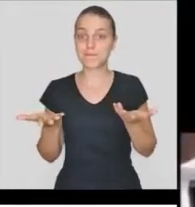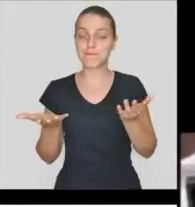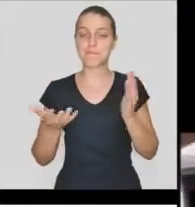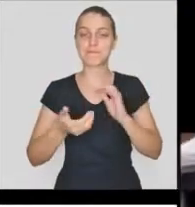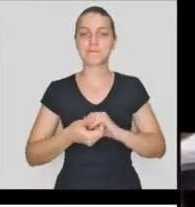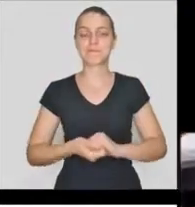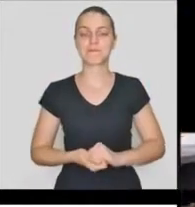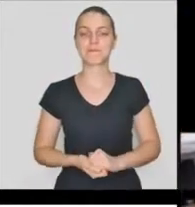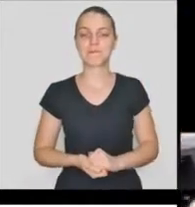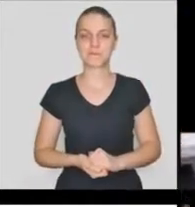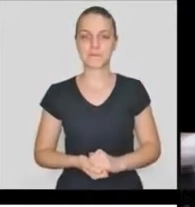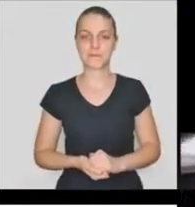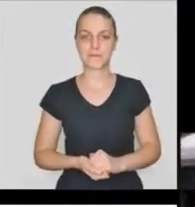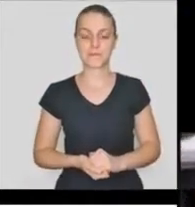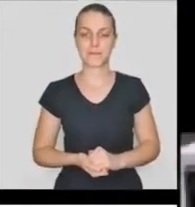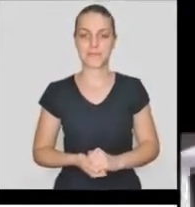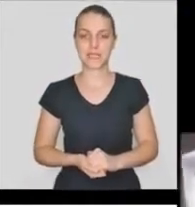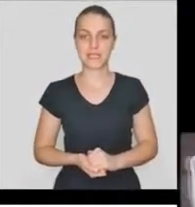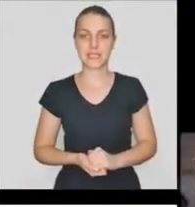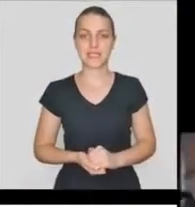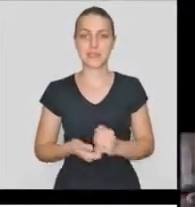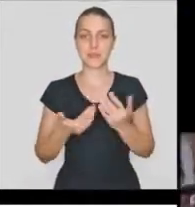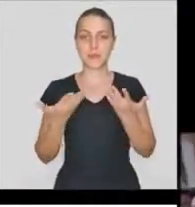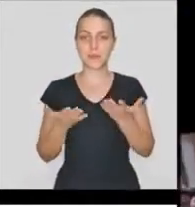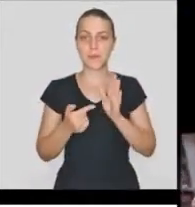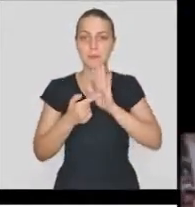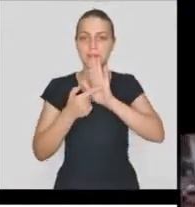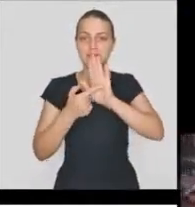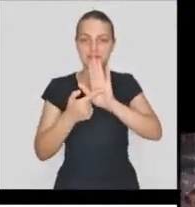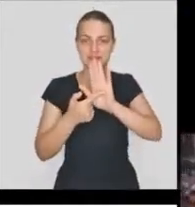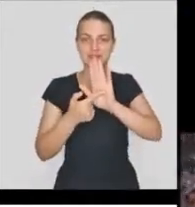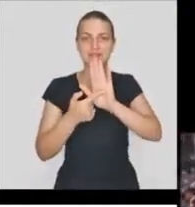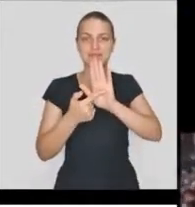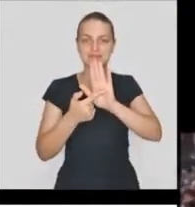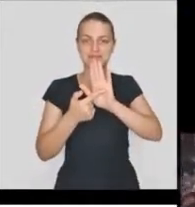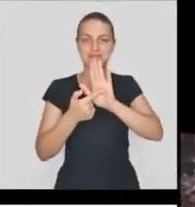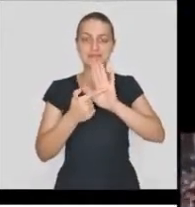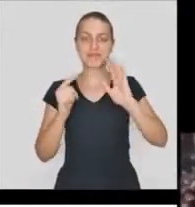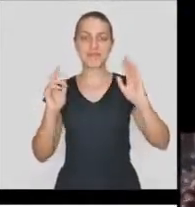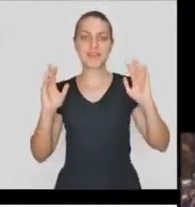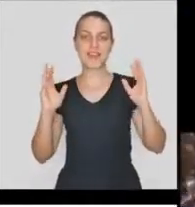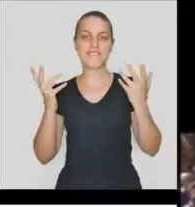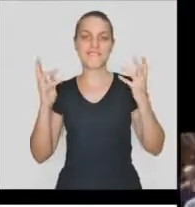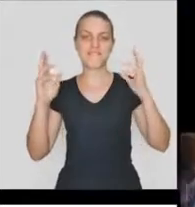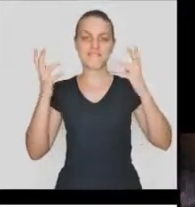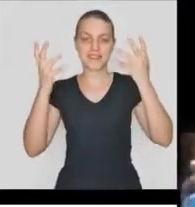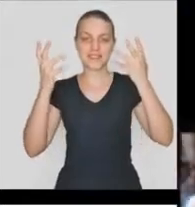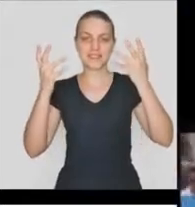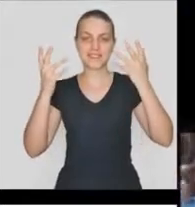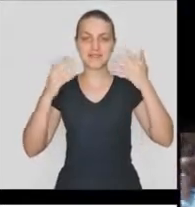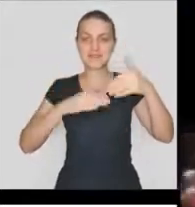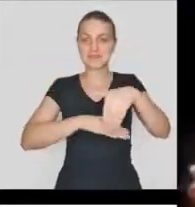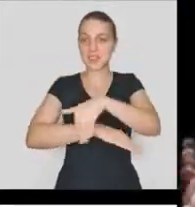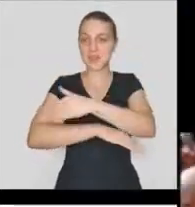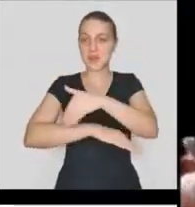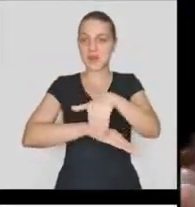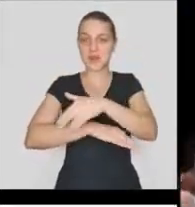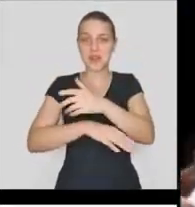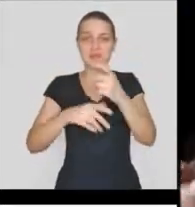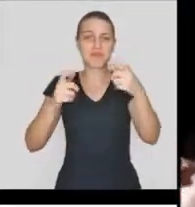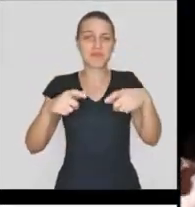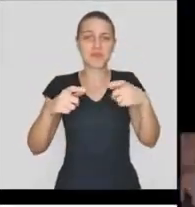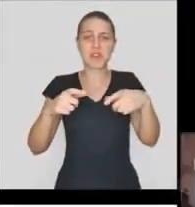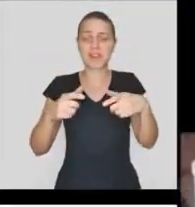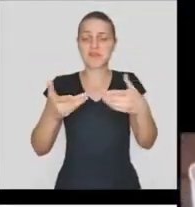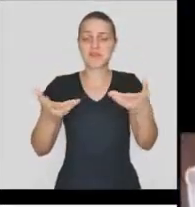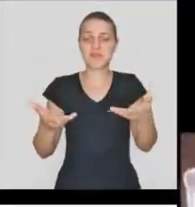Queridos, para finalizar, queria mostrar essa imagem maravilhosa, uma festa de rua em algum lugar, de